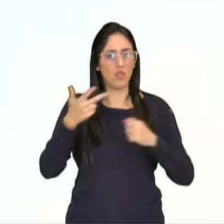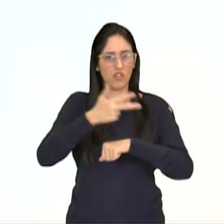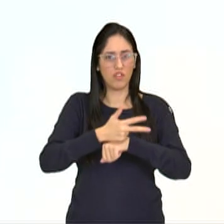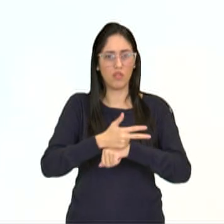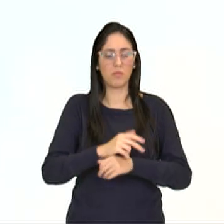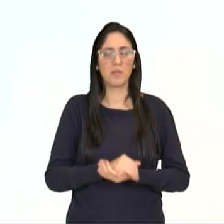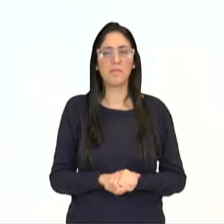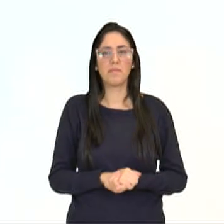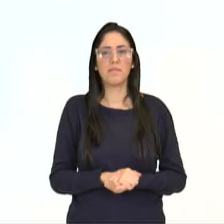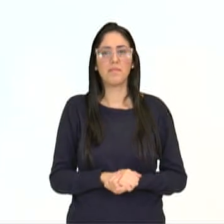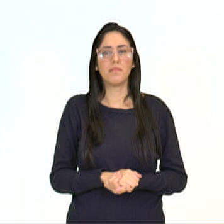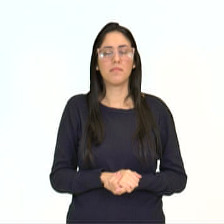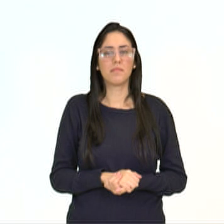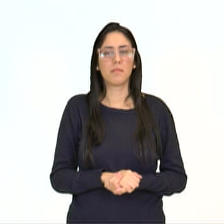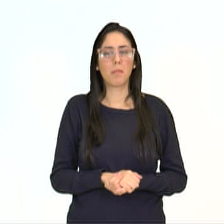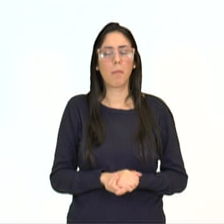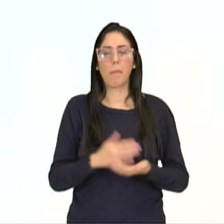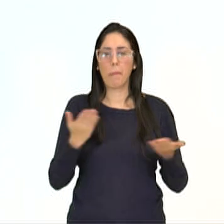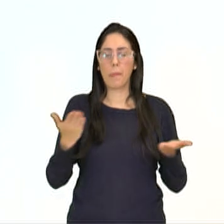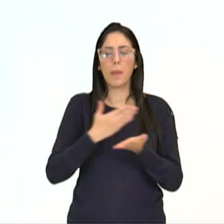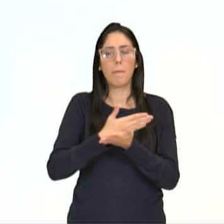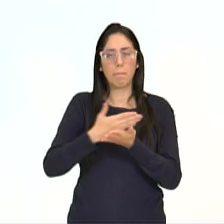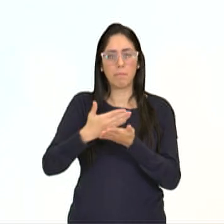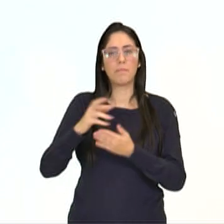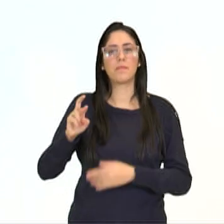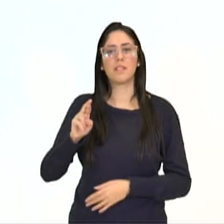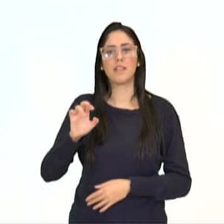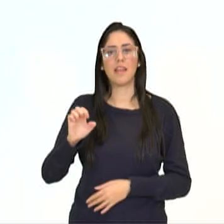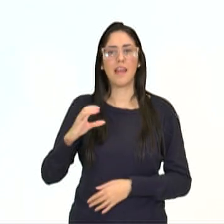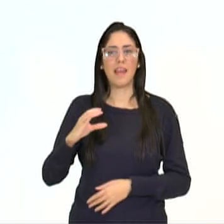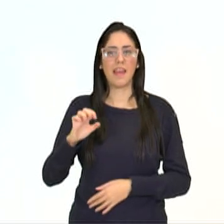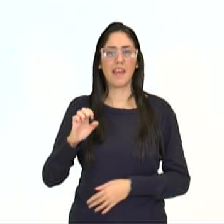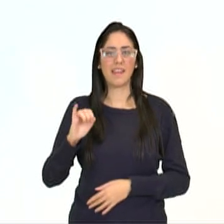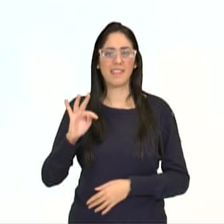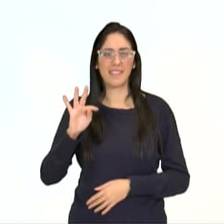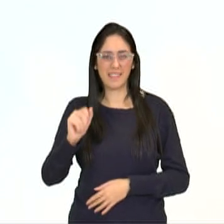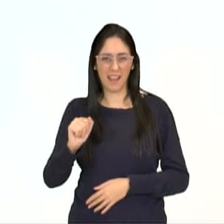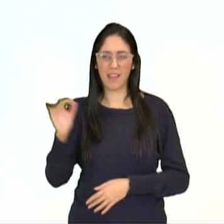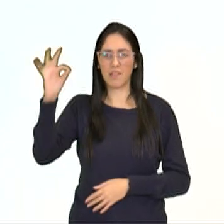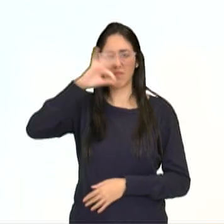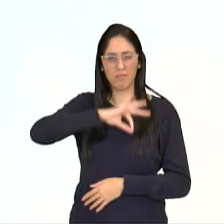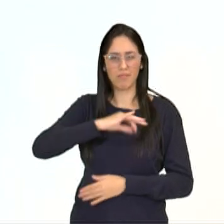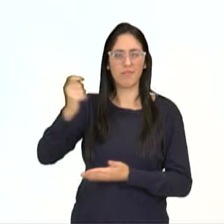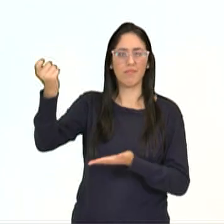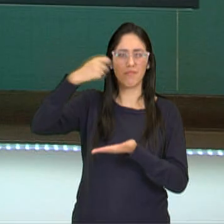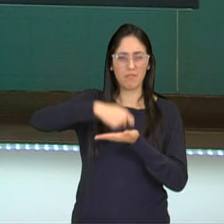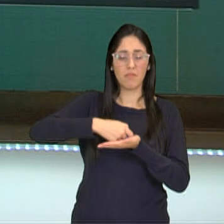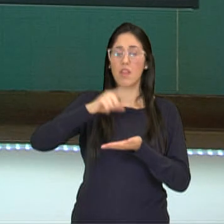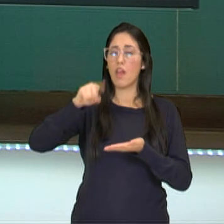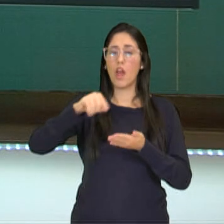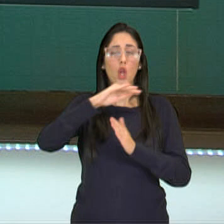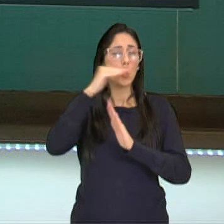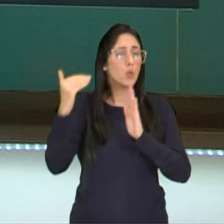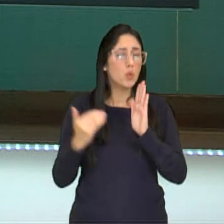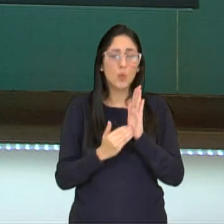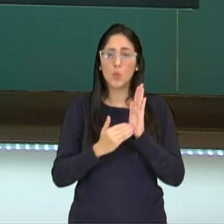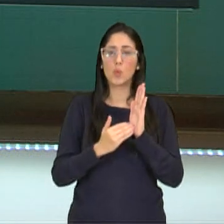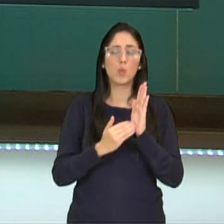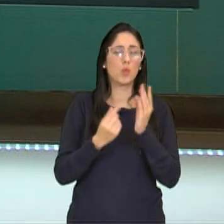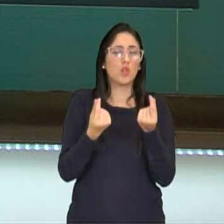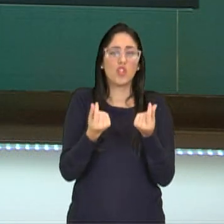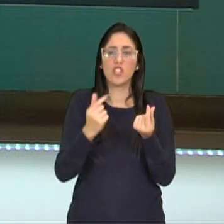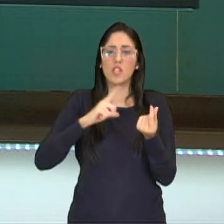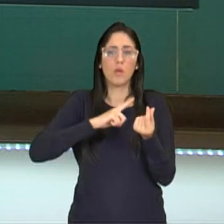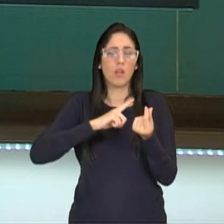vamos começar exatamente pelas receitas, né? As receitas, então, são todas as fontes de renda que você possa ter, ou